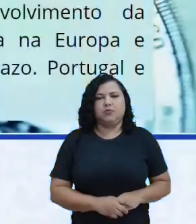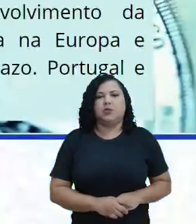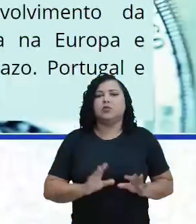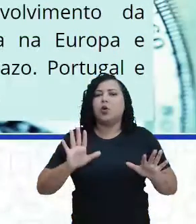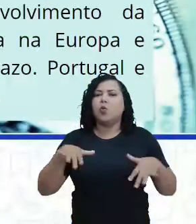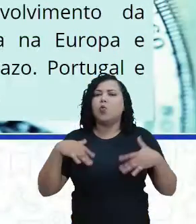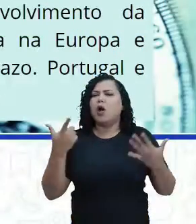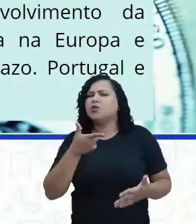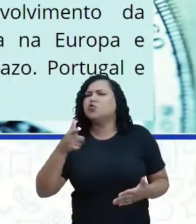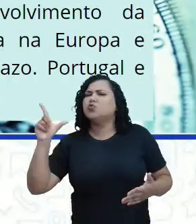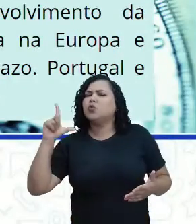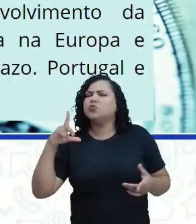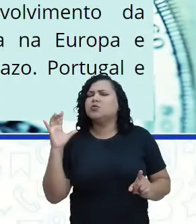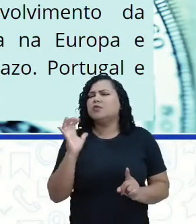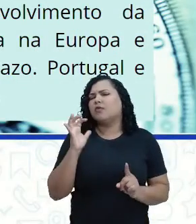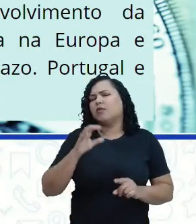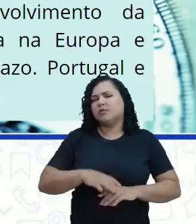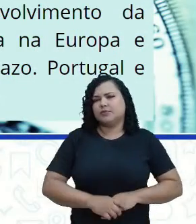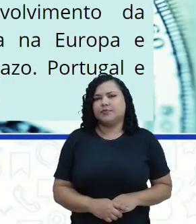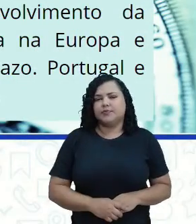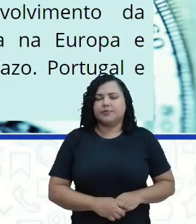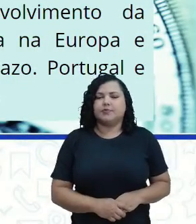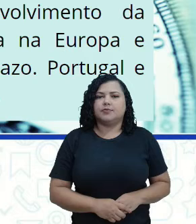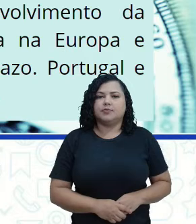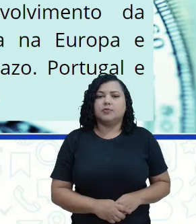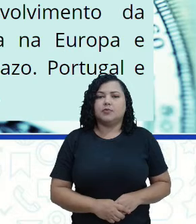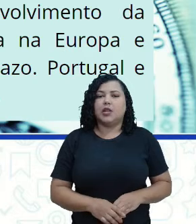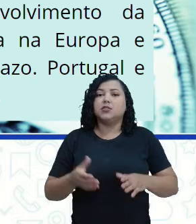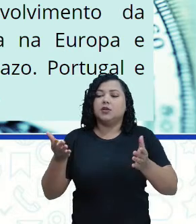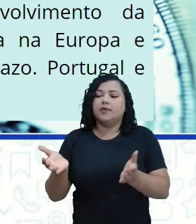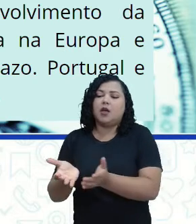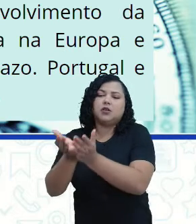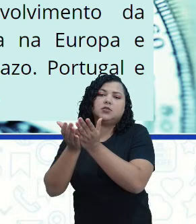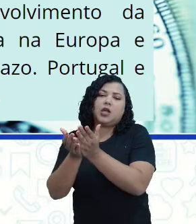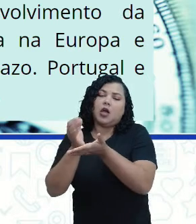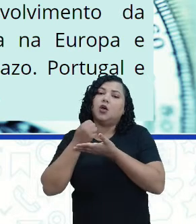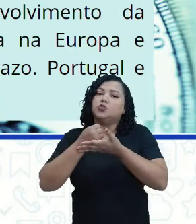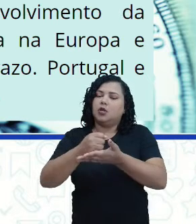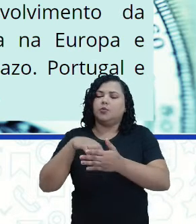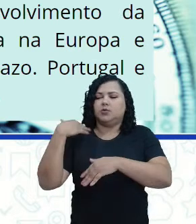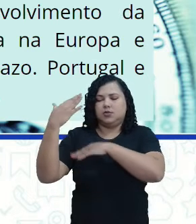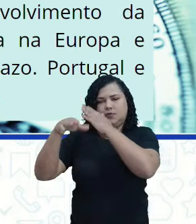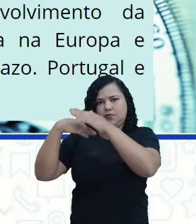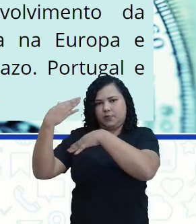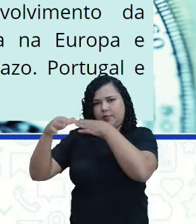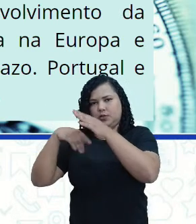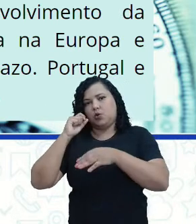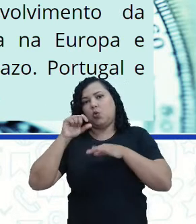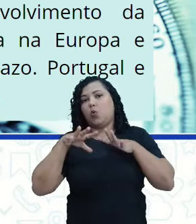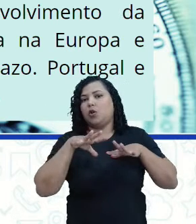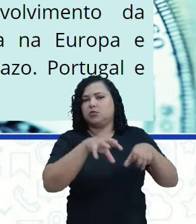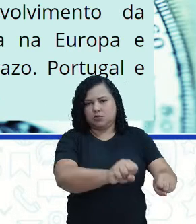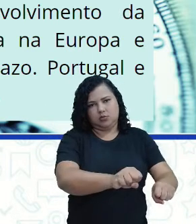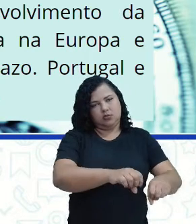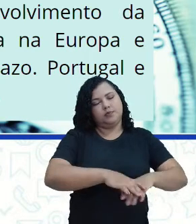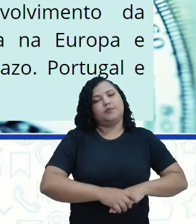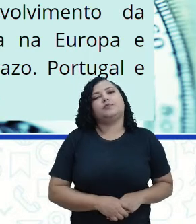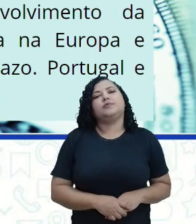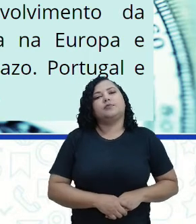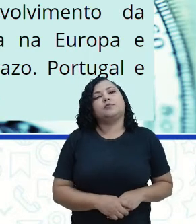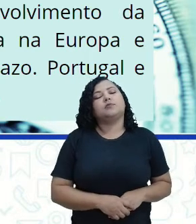as outras consequências, né? As grandes navegações ainda contribuíram para o desenvolvimento da